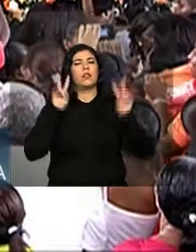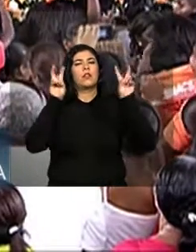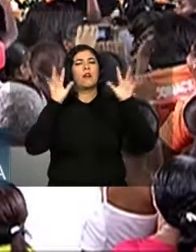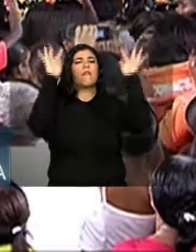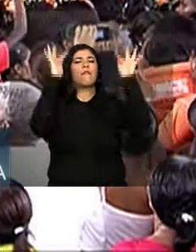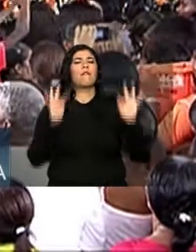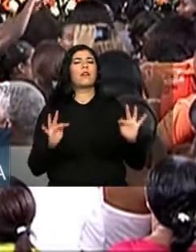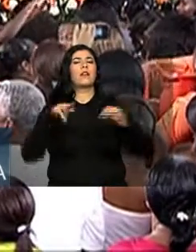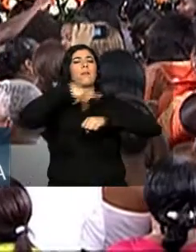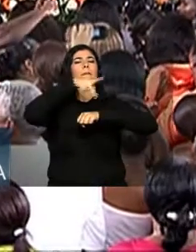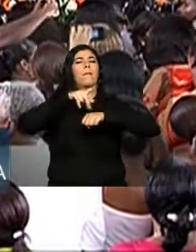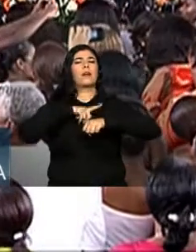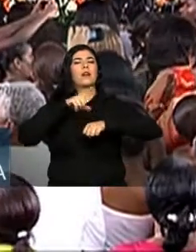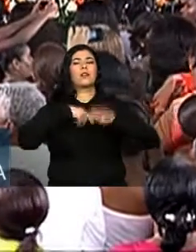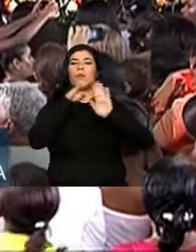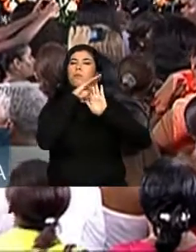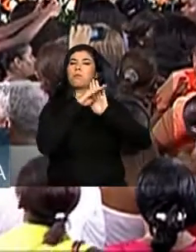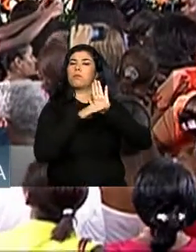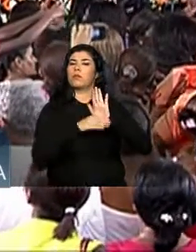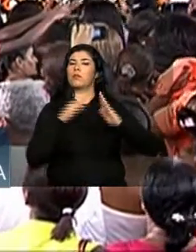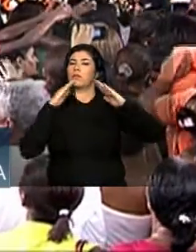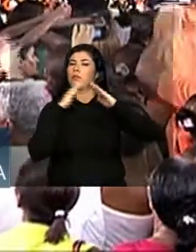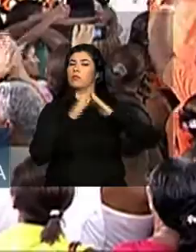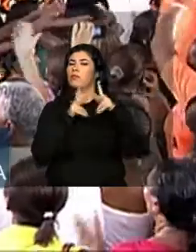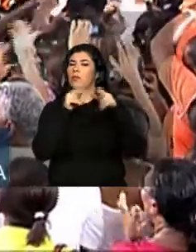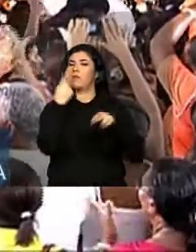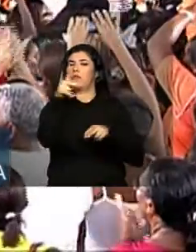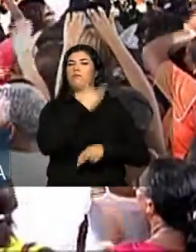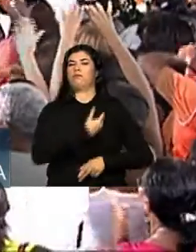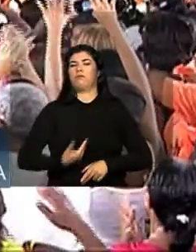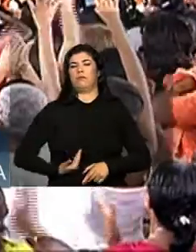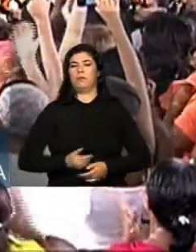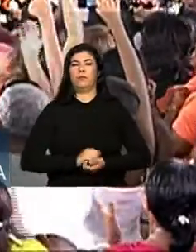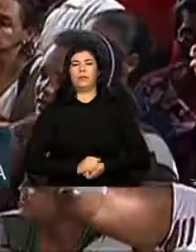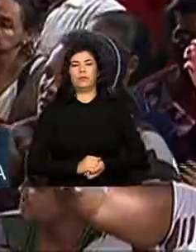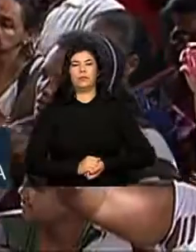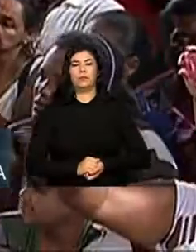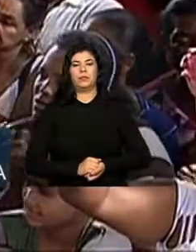feliz é o país que tem um programa de habitação como tem o seu governo.